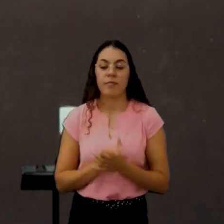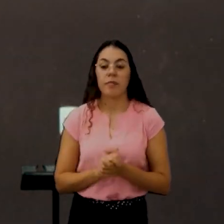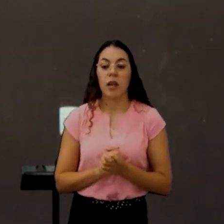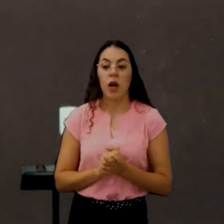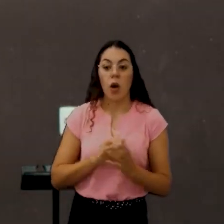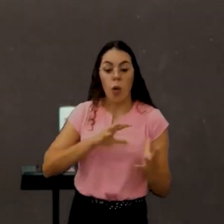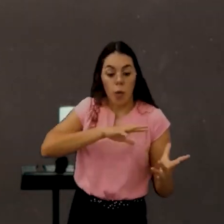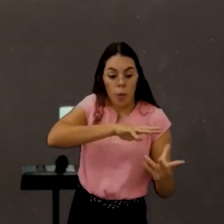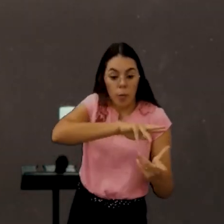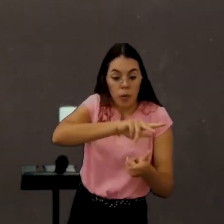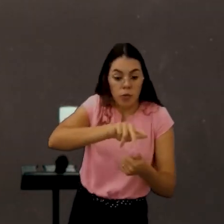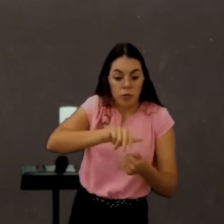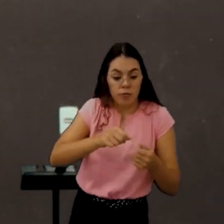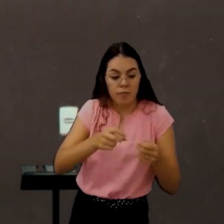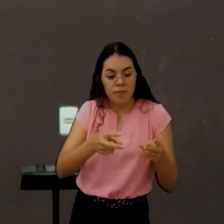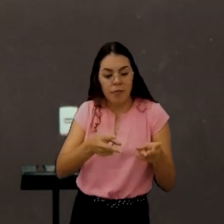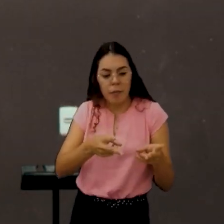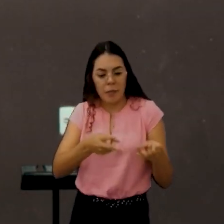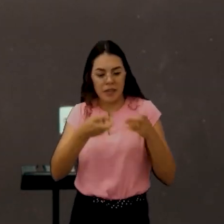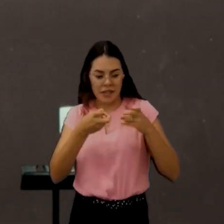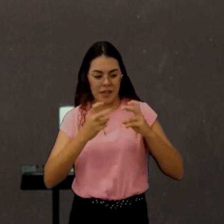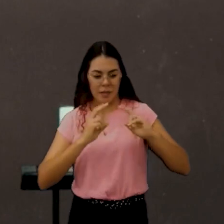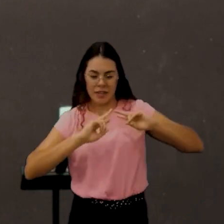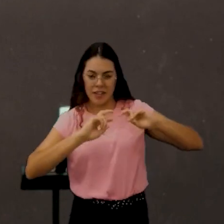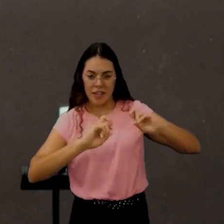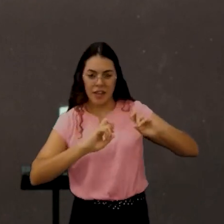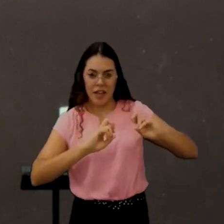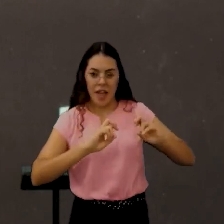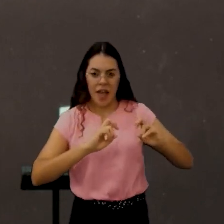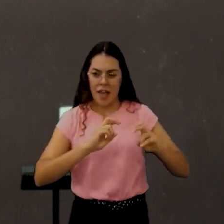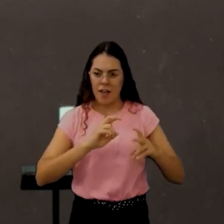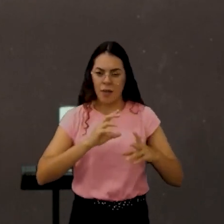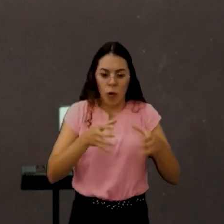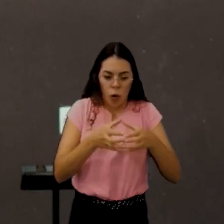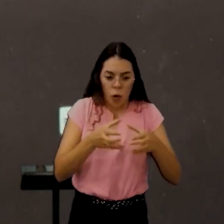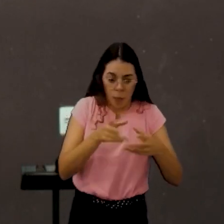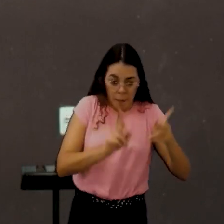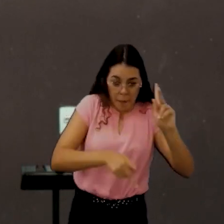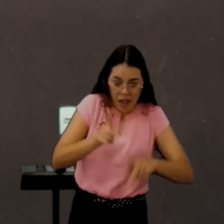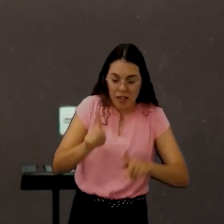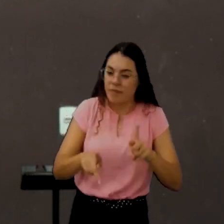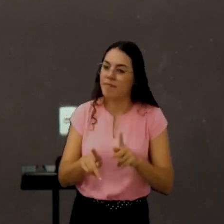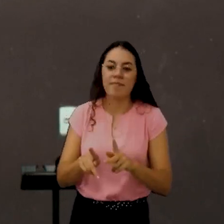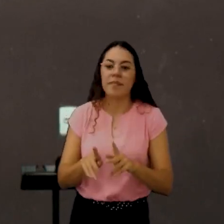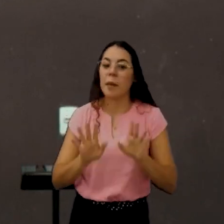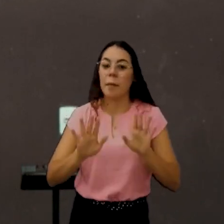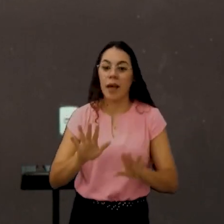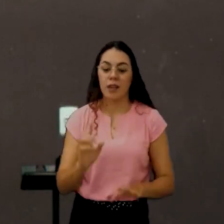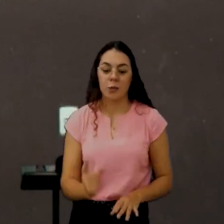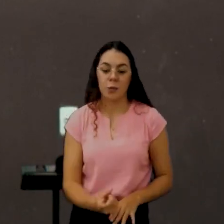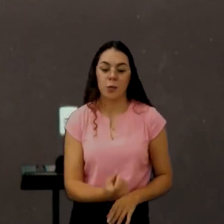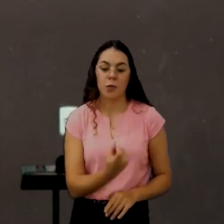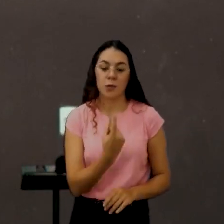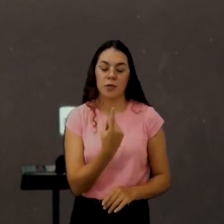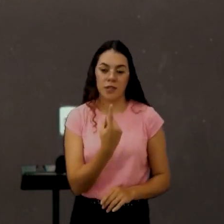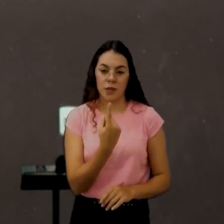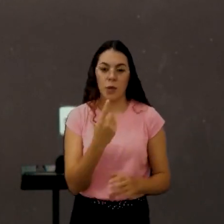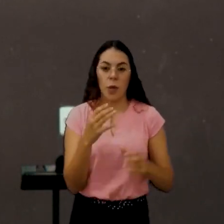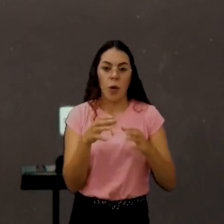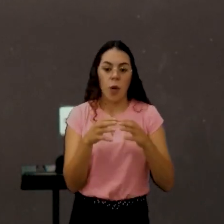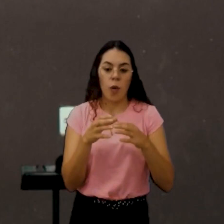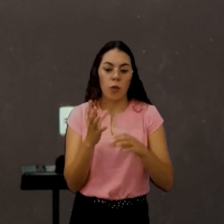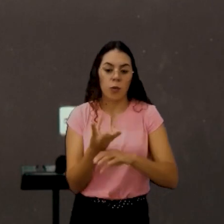O mundo, quando olha para nós, ele não vê um amontoado de gente. Eles têm que ver um único